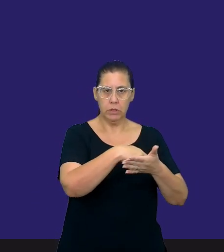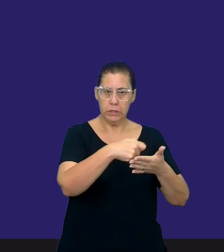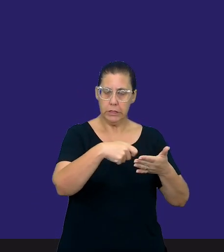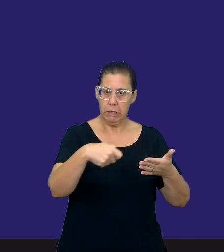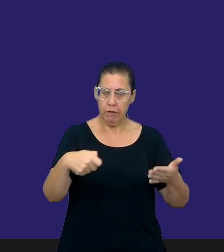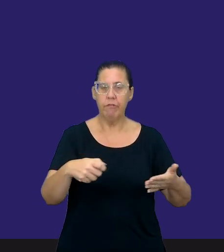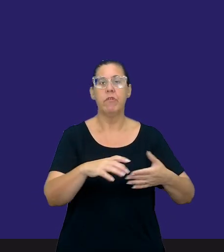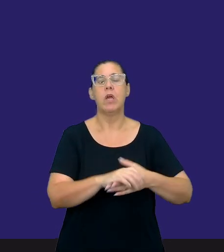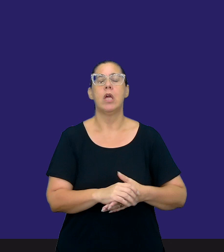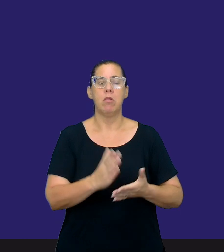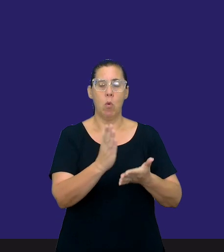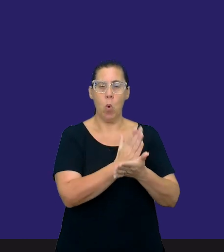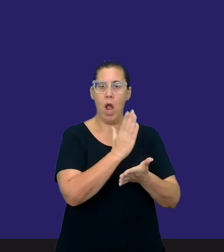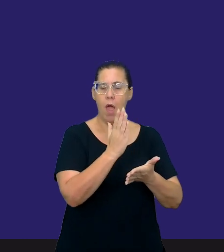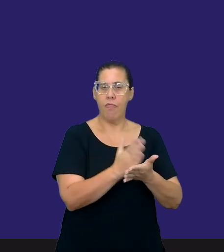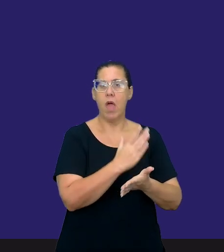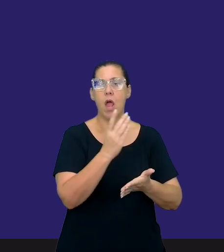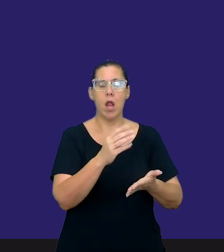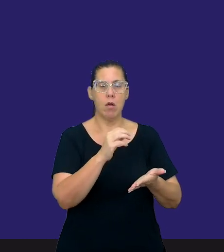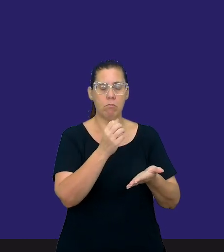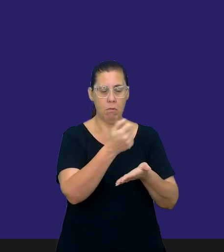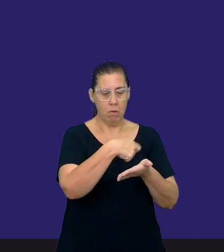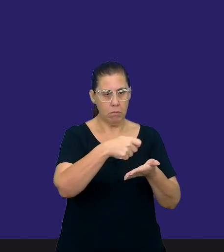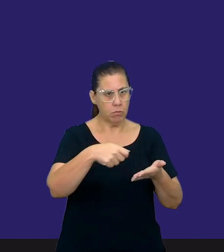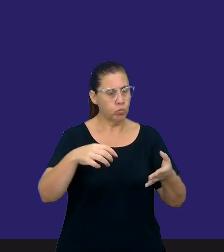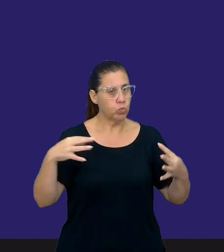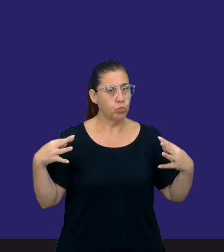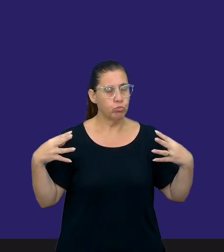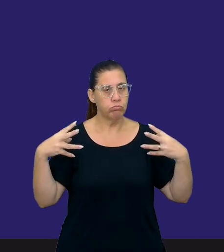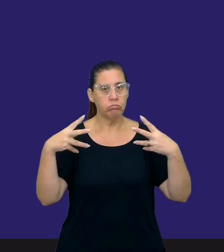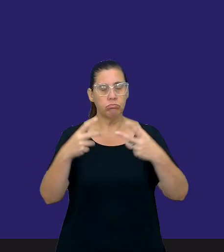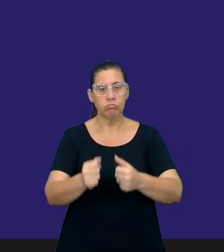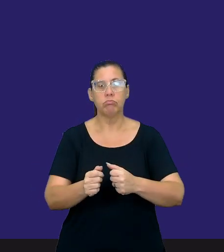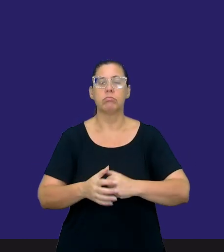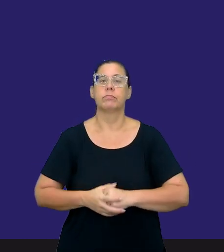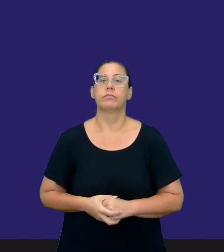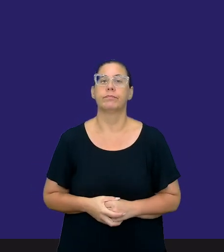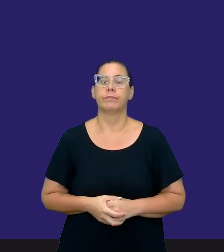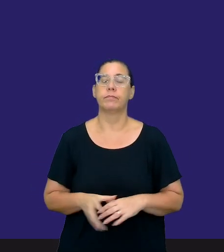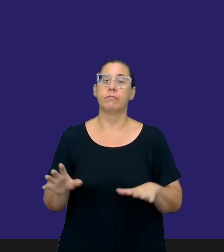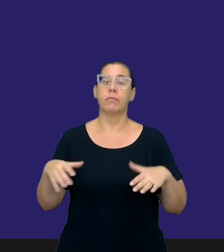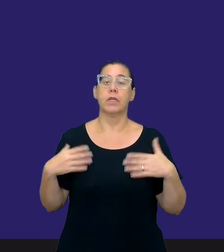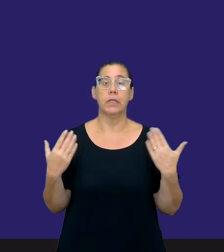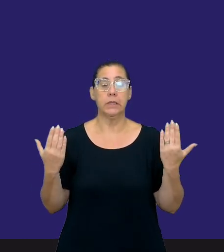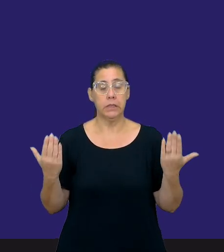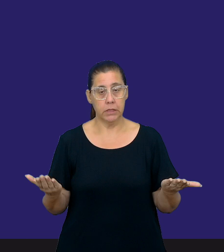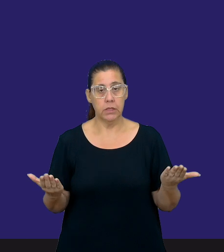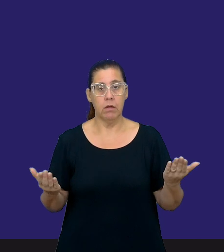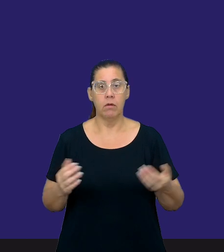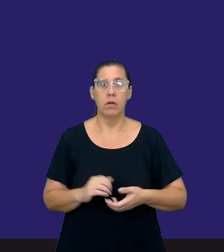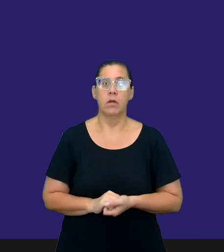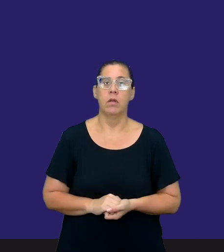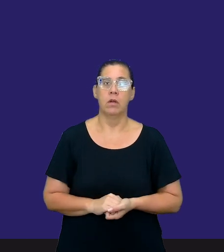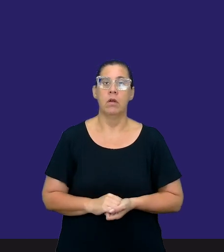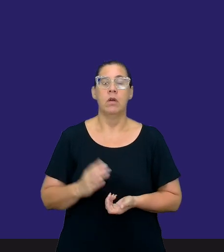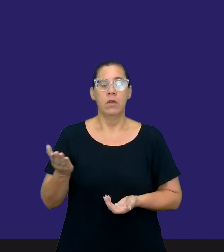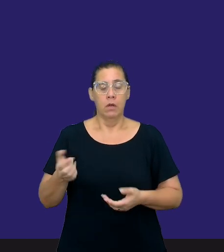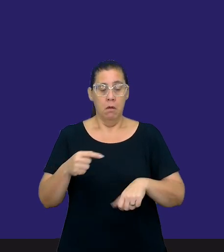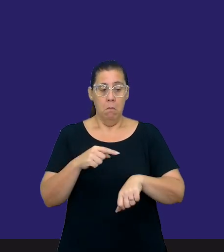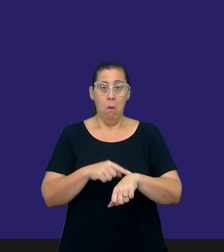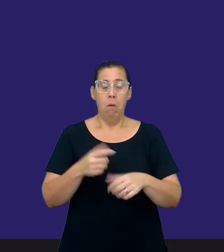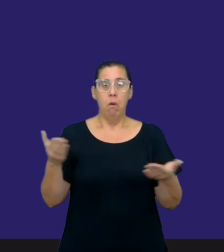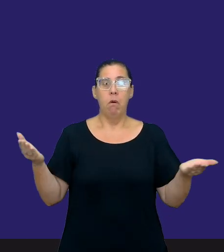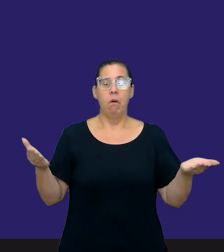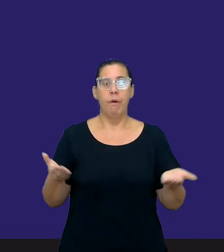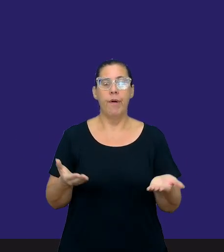ou o caderno que vocês registrem aí, ok? Bem, então, esse movimento de